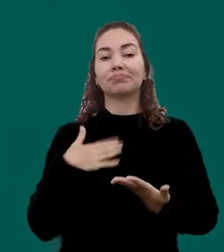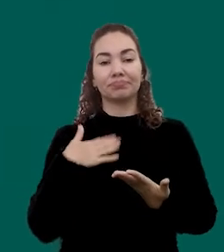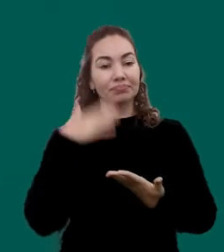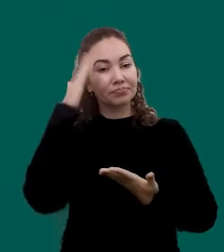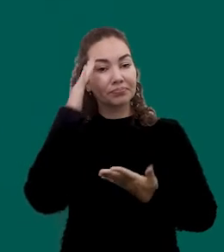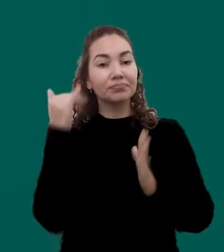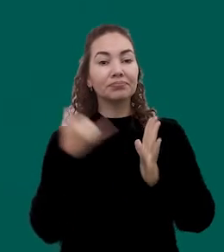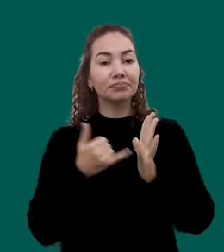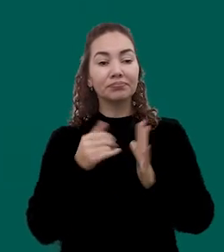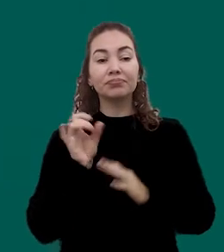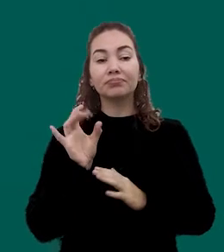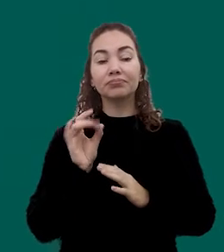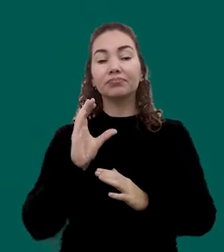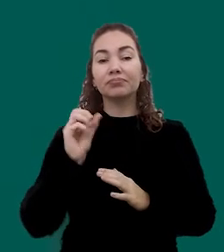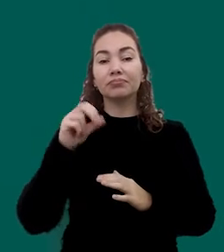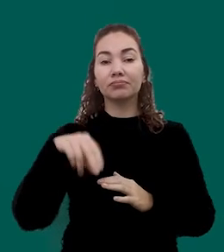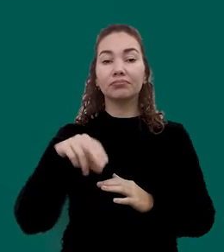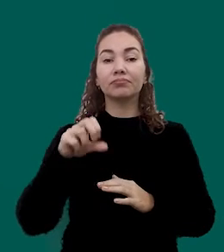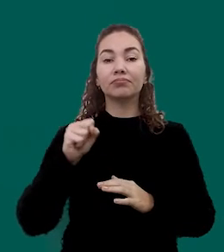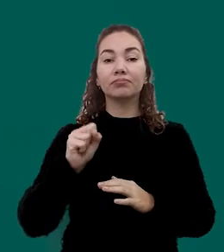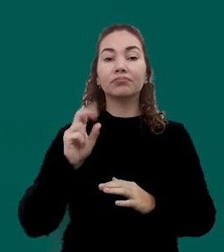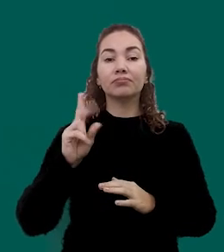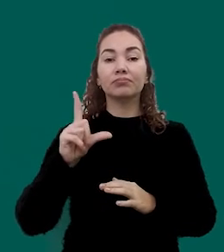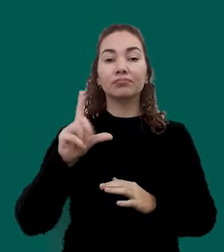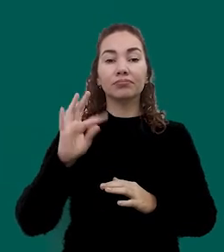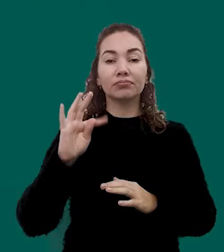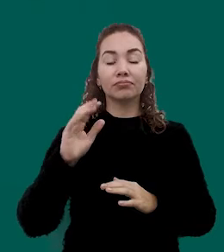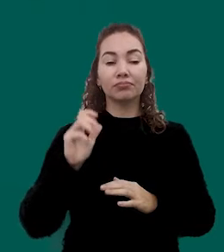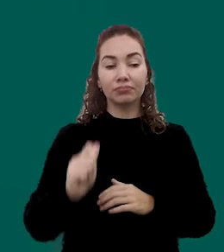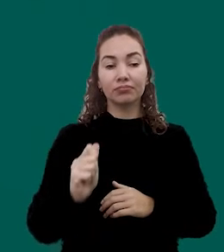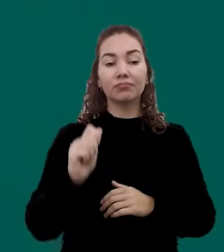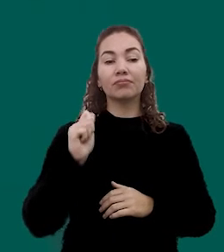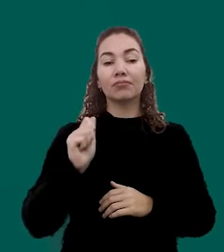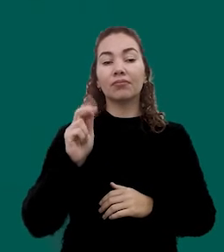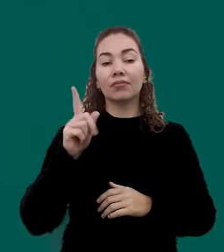esses dados, basta eu entrar no